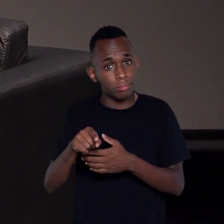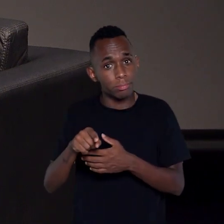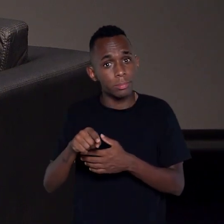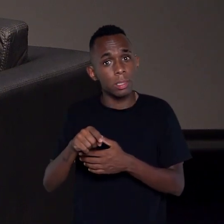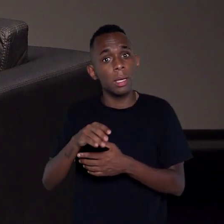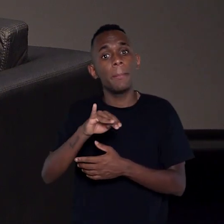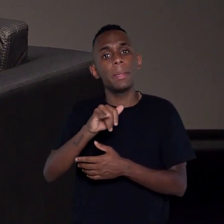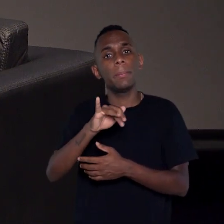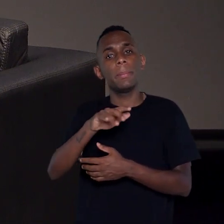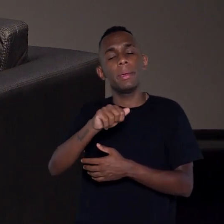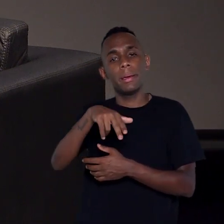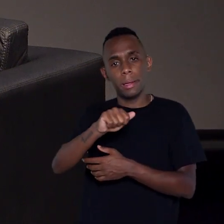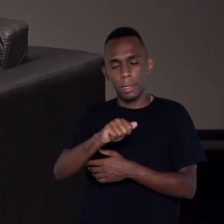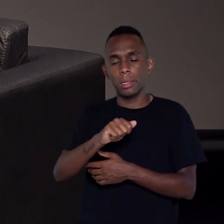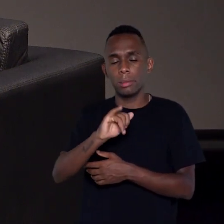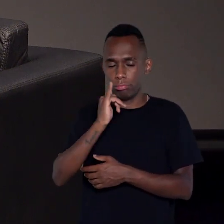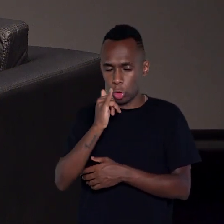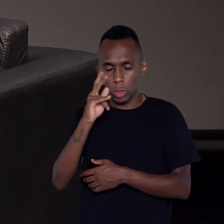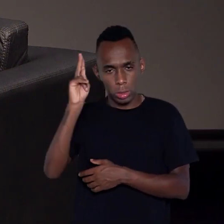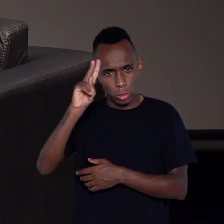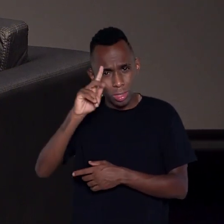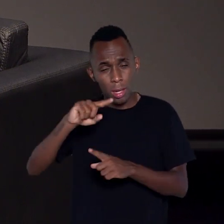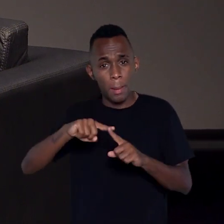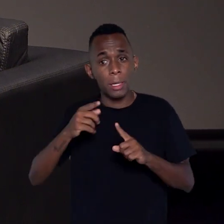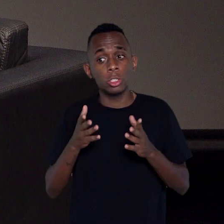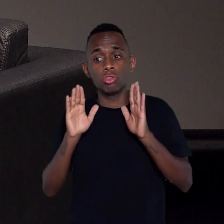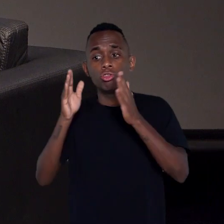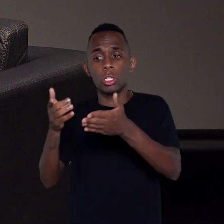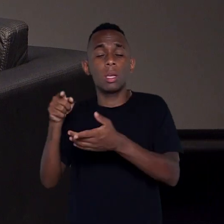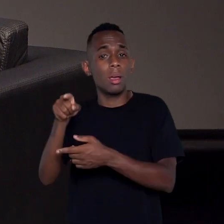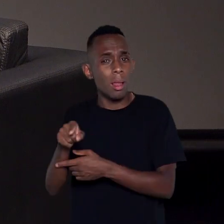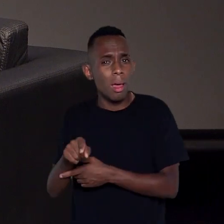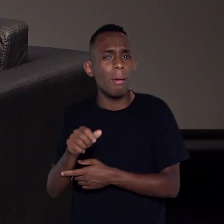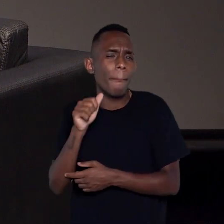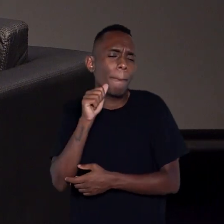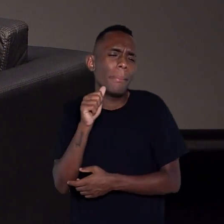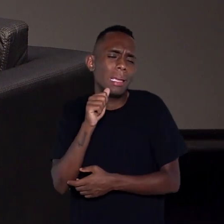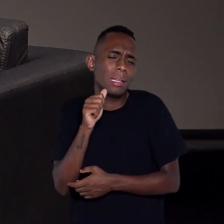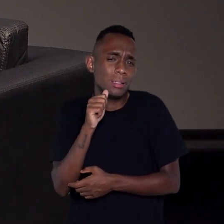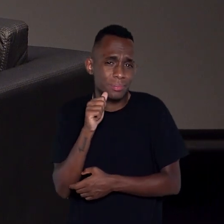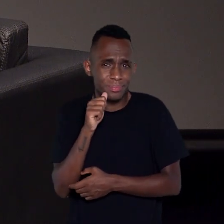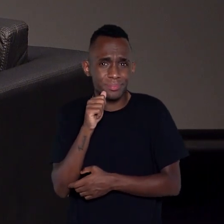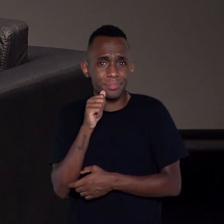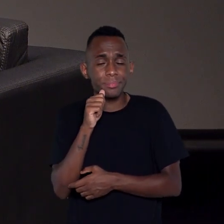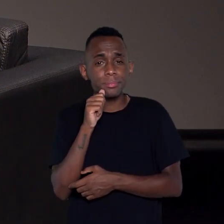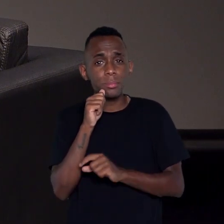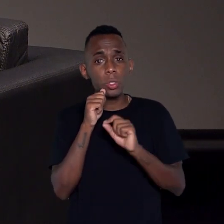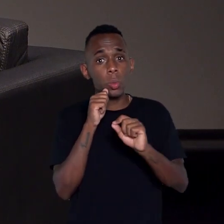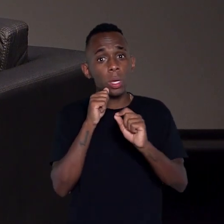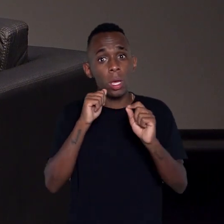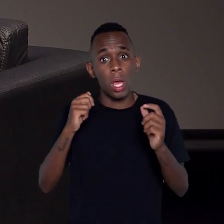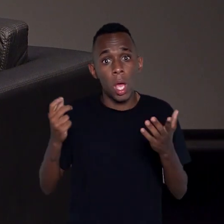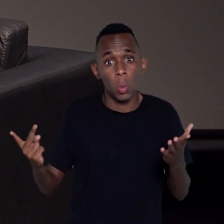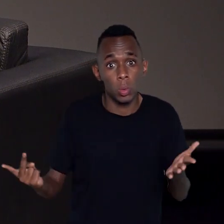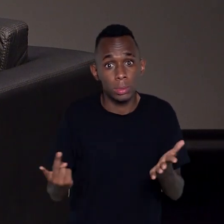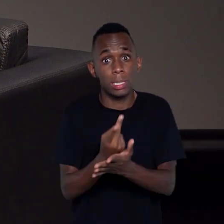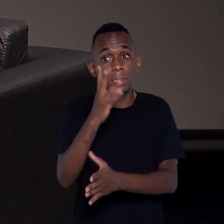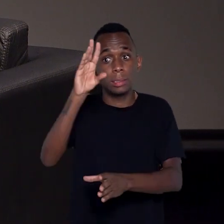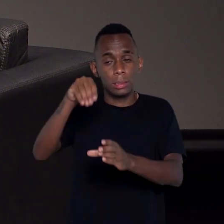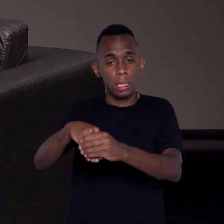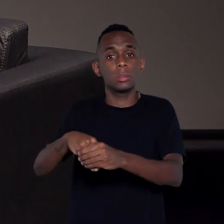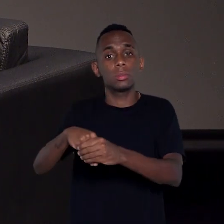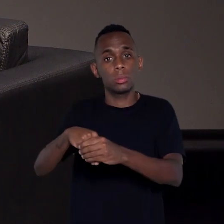contando a história é a Bibiana. Quando chega neste lugar, ela é uma menina. E aí uma coisa acontece